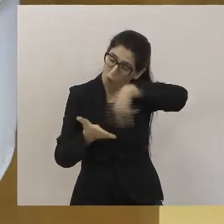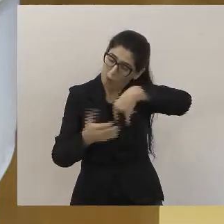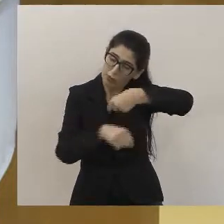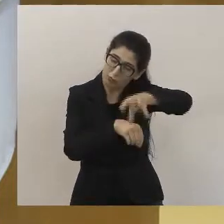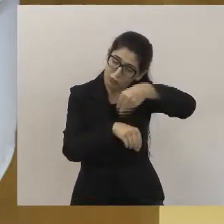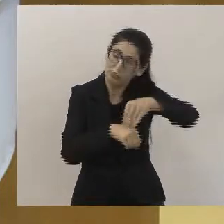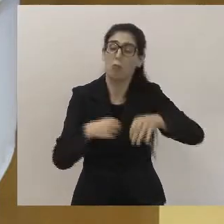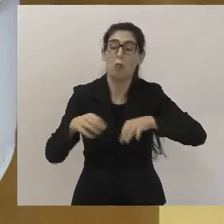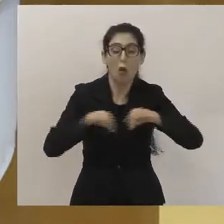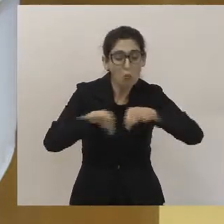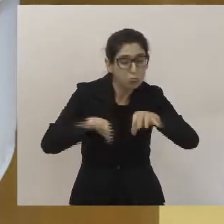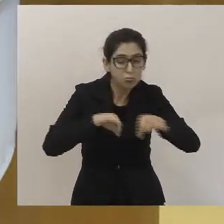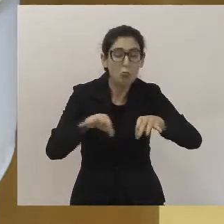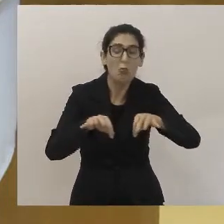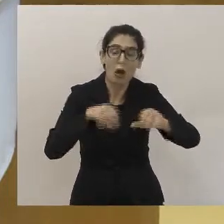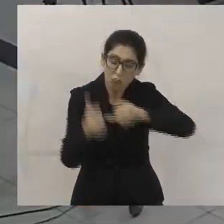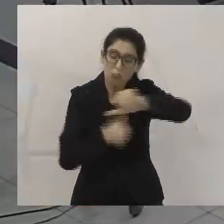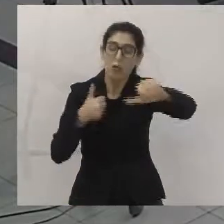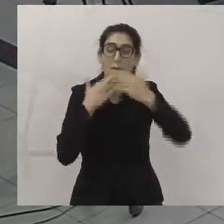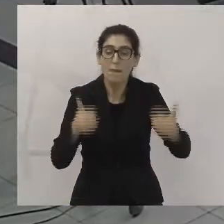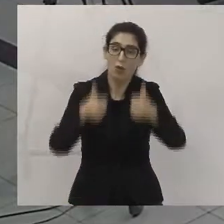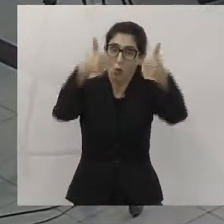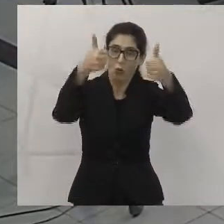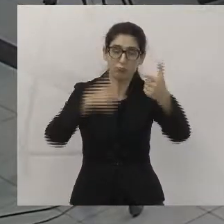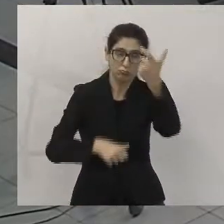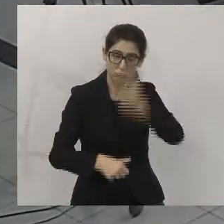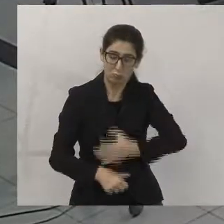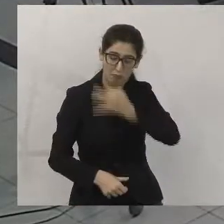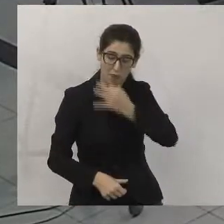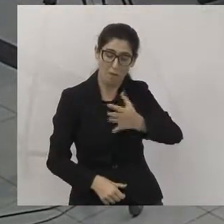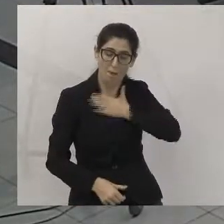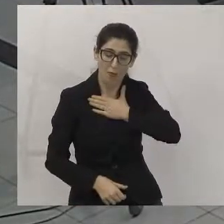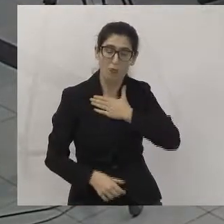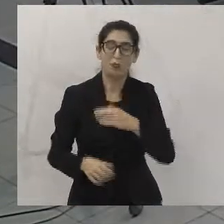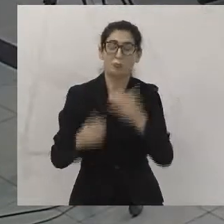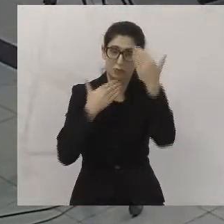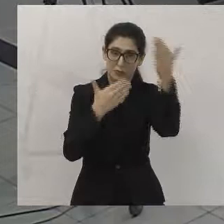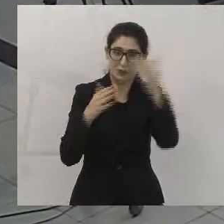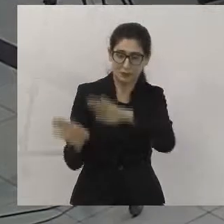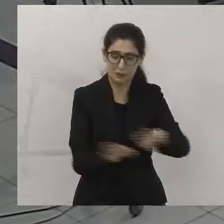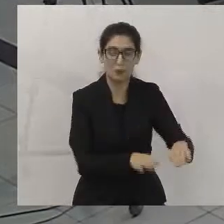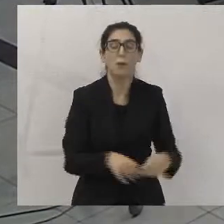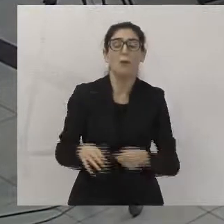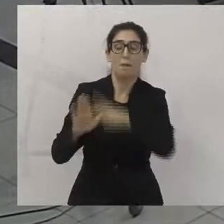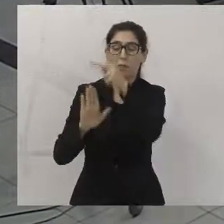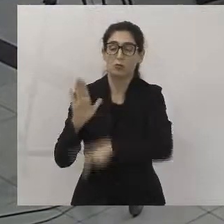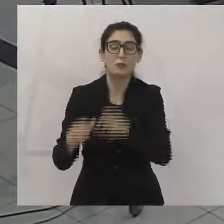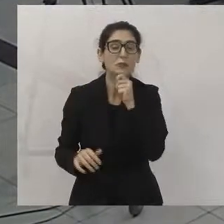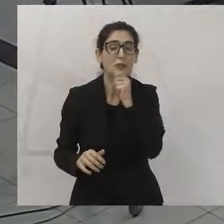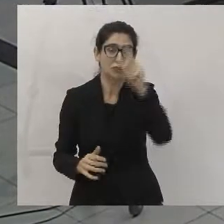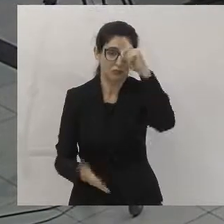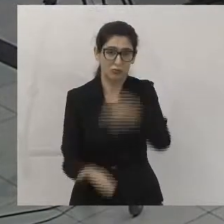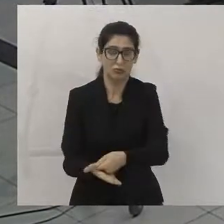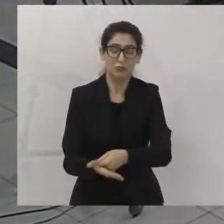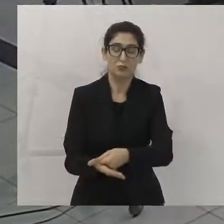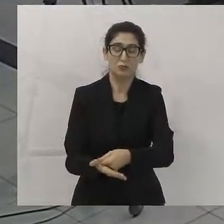posicionamento muito obrigado a todos o projeto continua em discussão